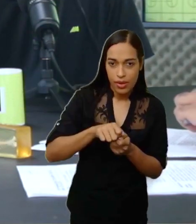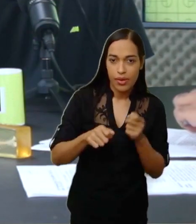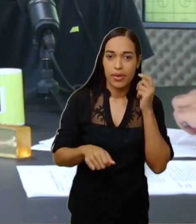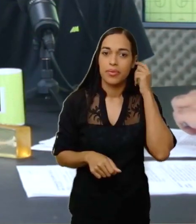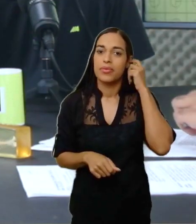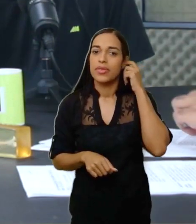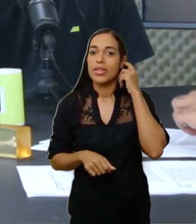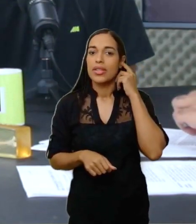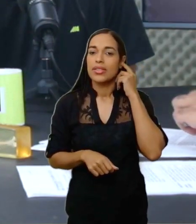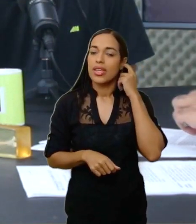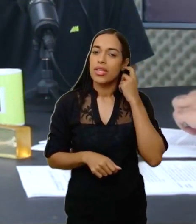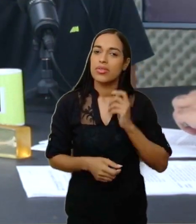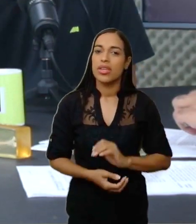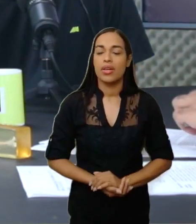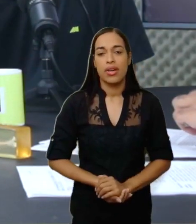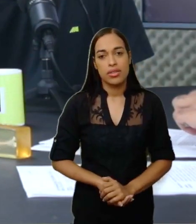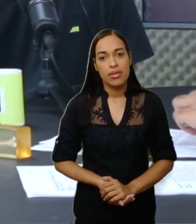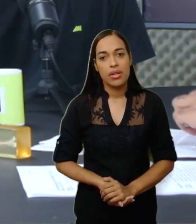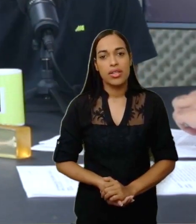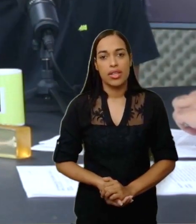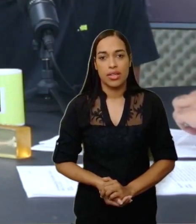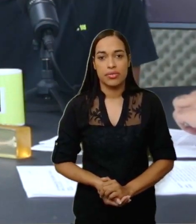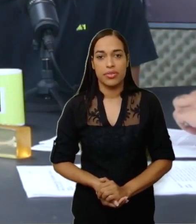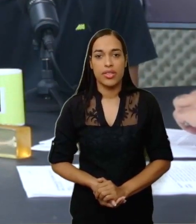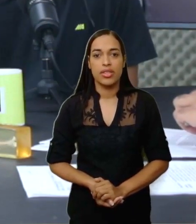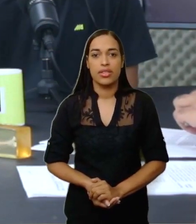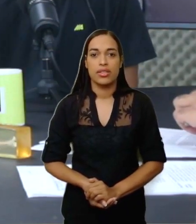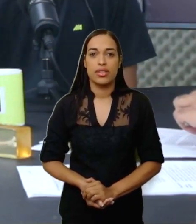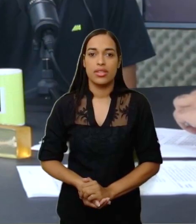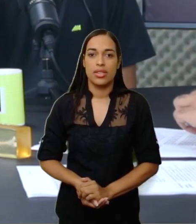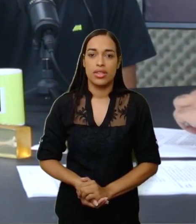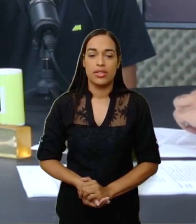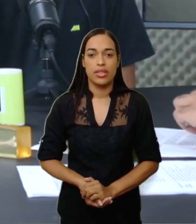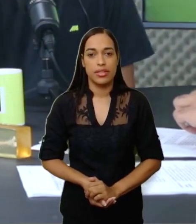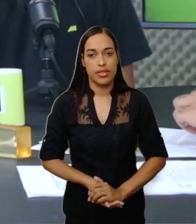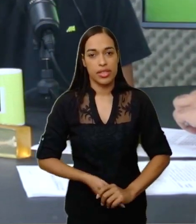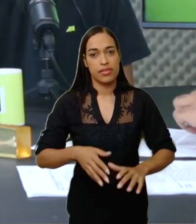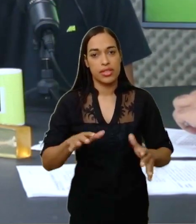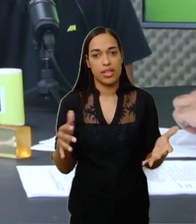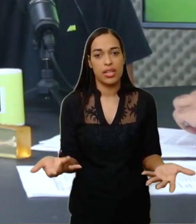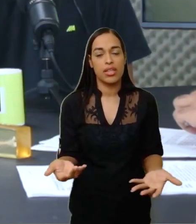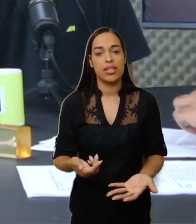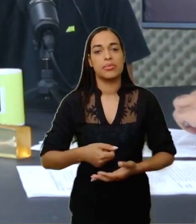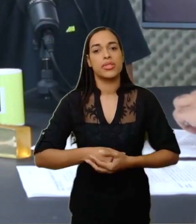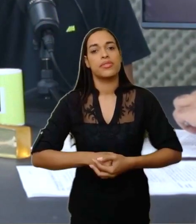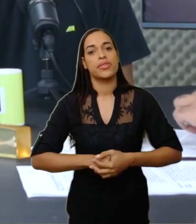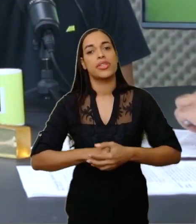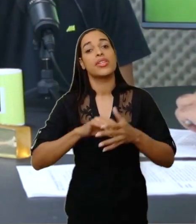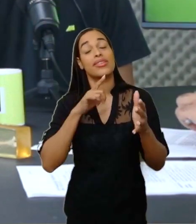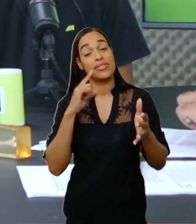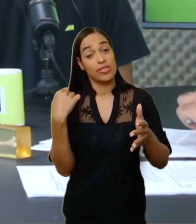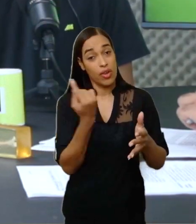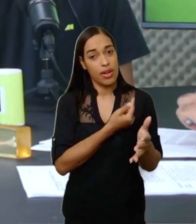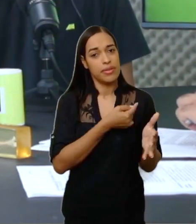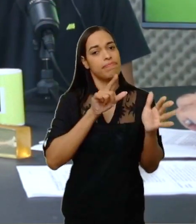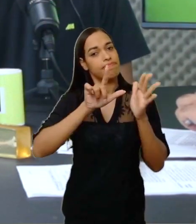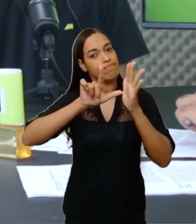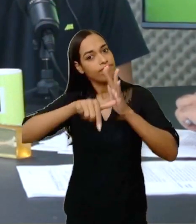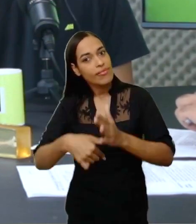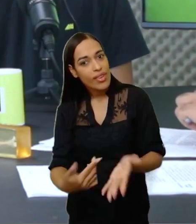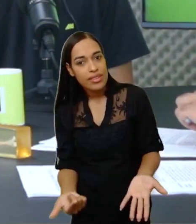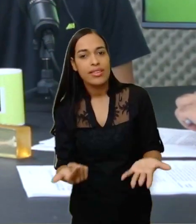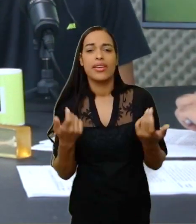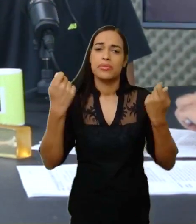gente já faz um tempo que a gente fala sobre isso. Quando eu comentei que a gente está atrasado, é porque a gente está realmente atrasado em falar,